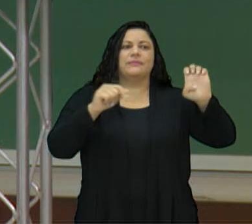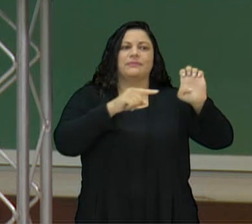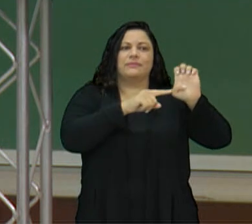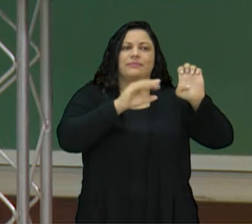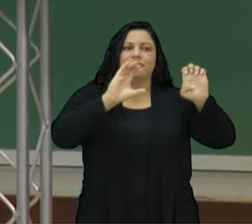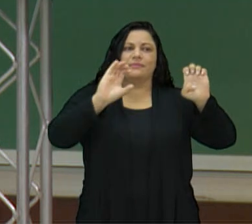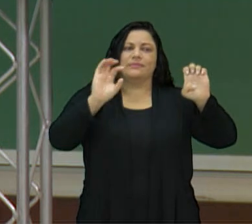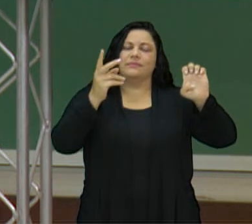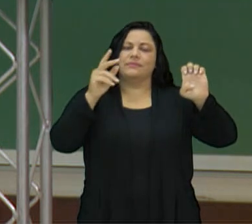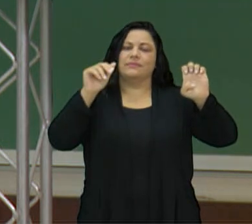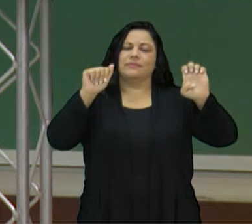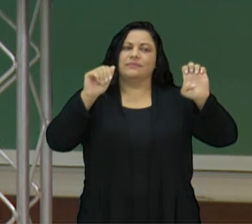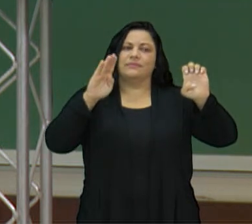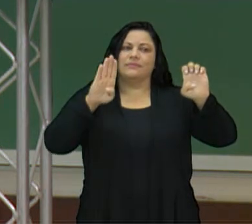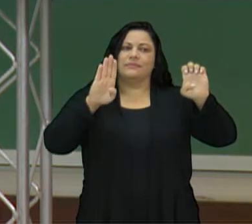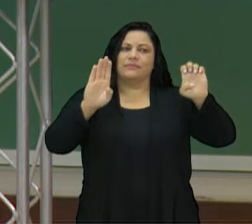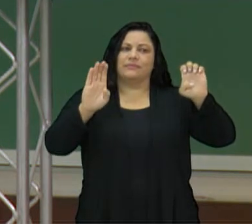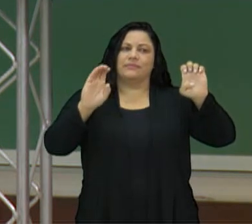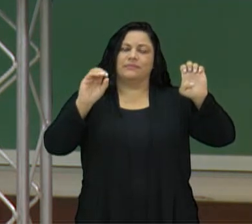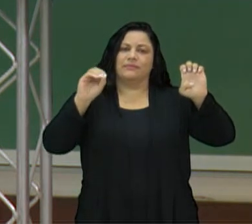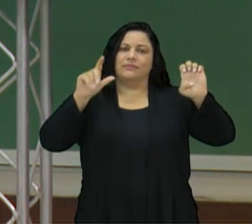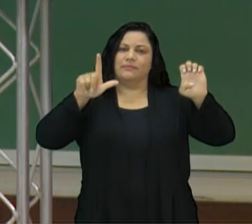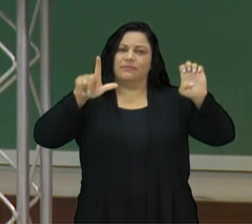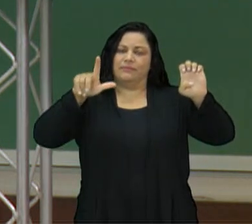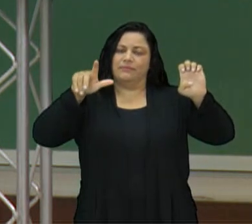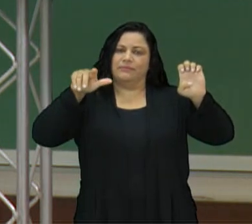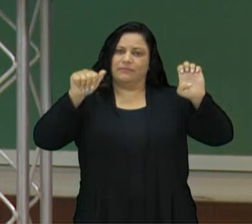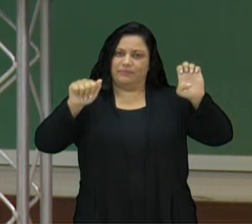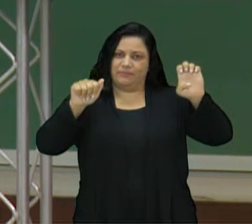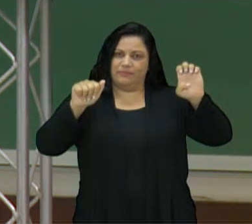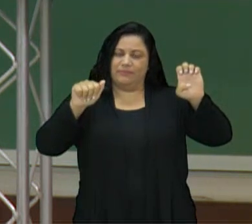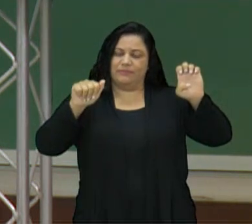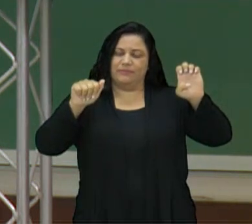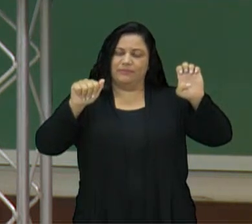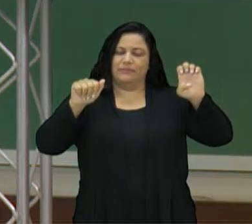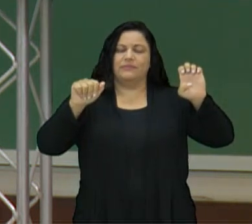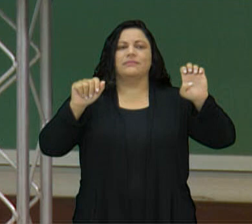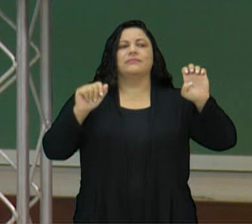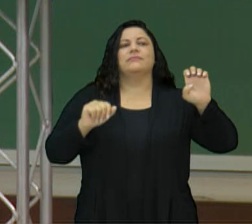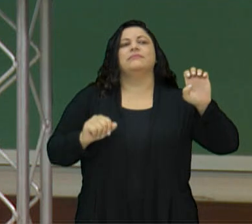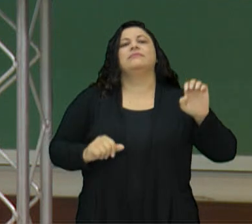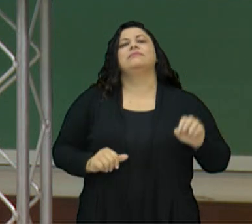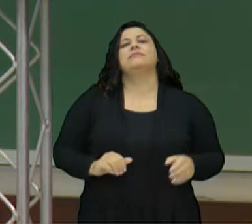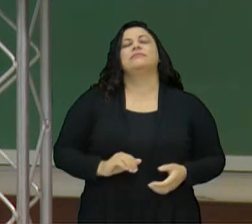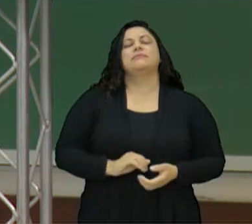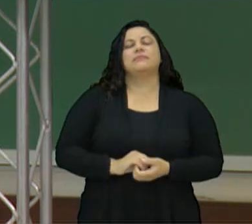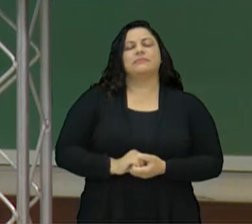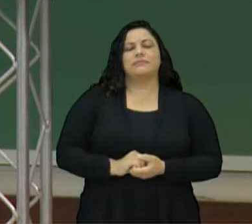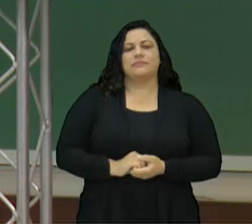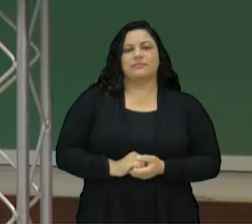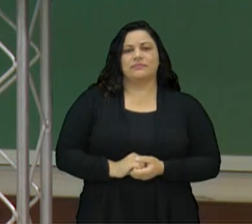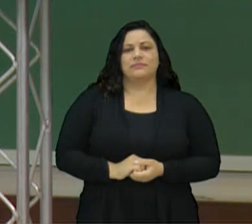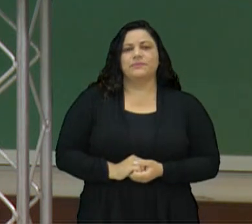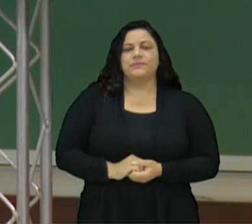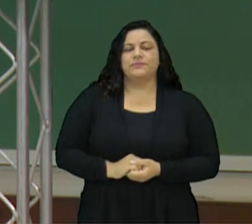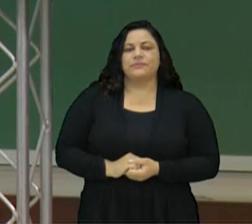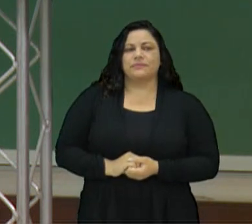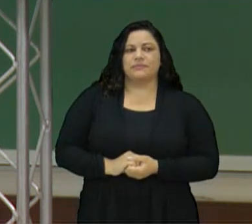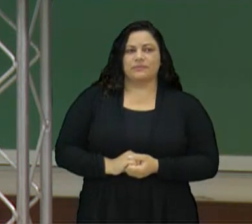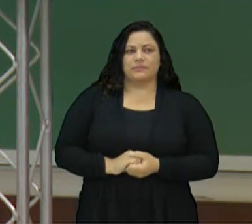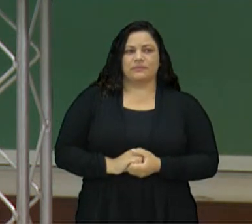E, vivienda de escassas proporções, pobre construção e ubicada em regiões irregulares,